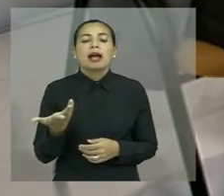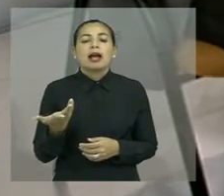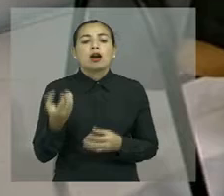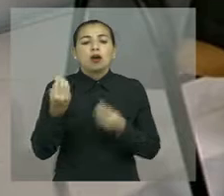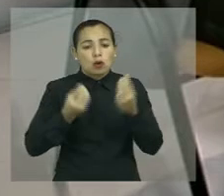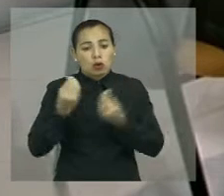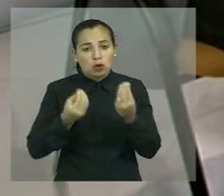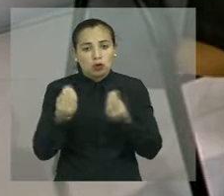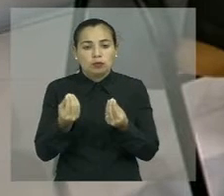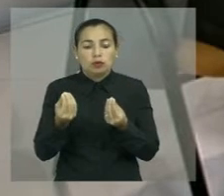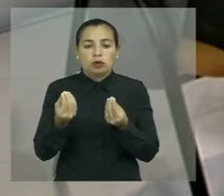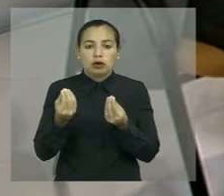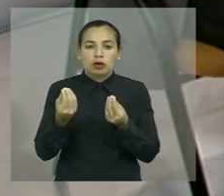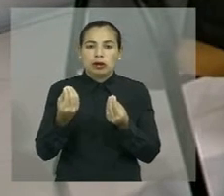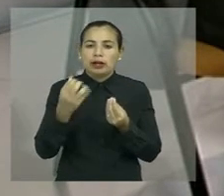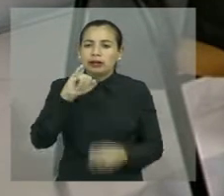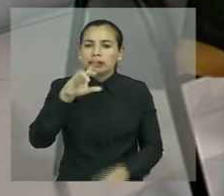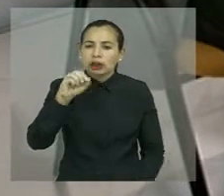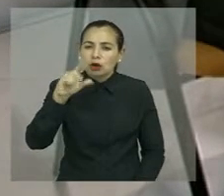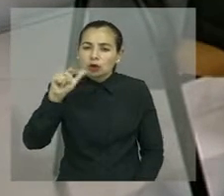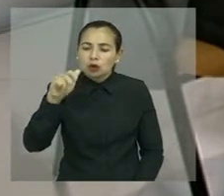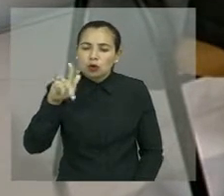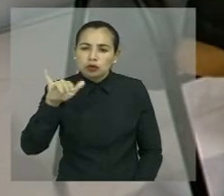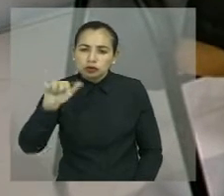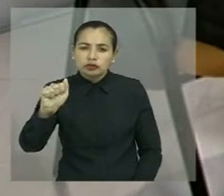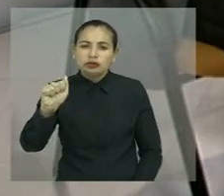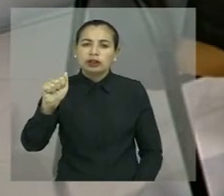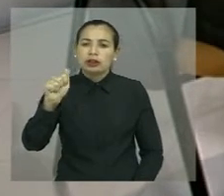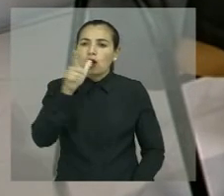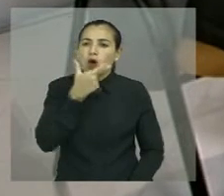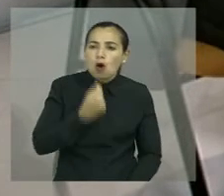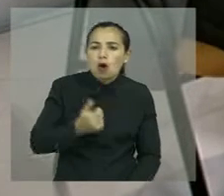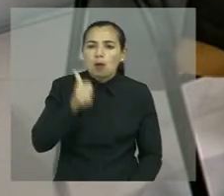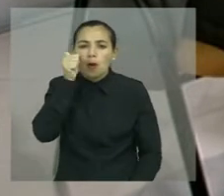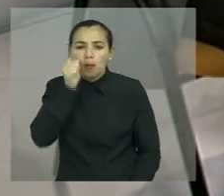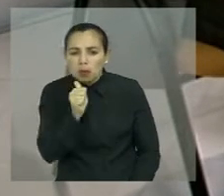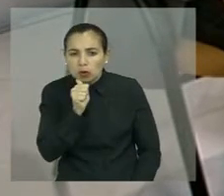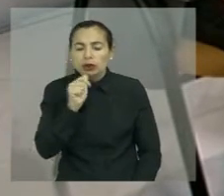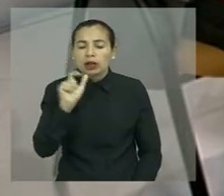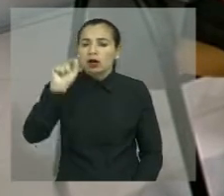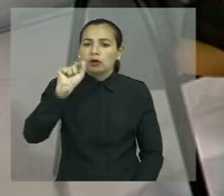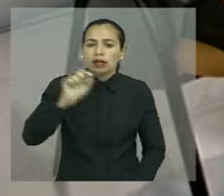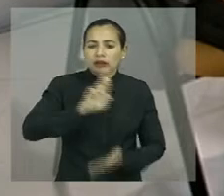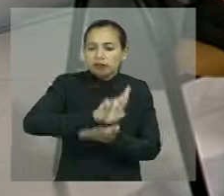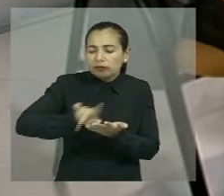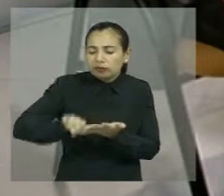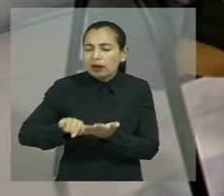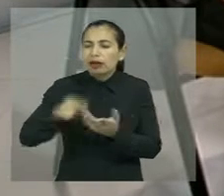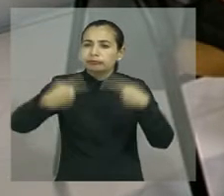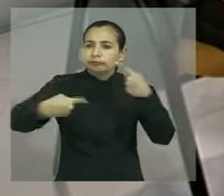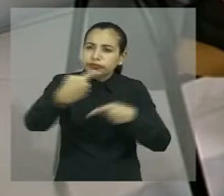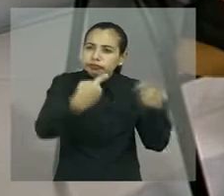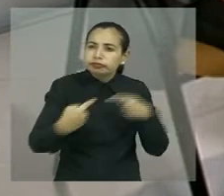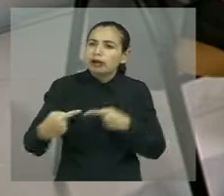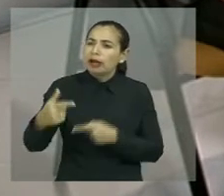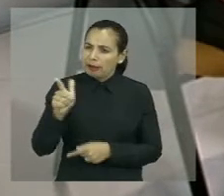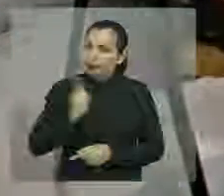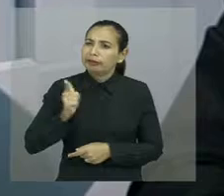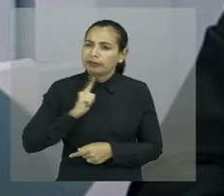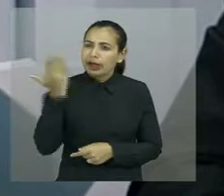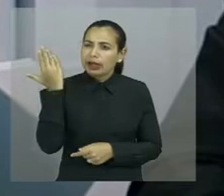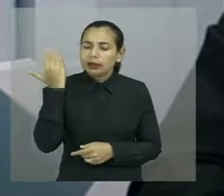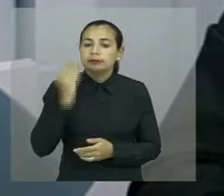da ideologia de gênero, né? Isso aí foi muito debatido sobre vários aspectos. Exato. Então, aí,